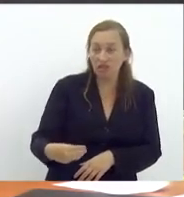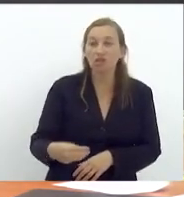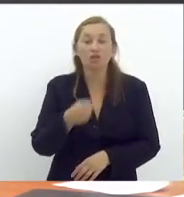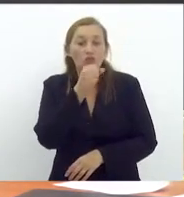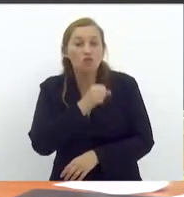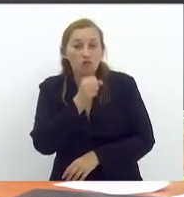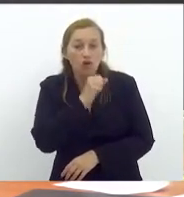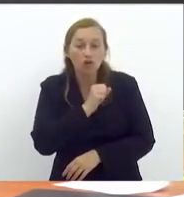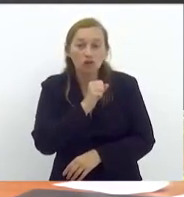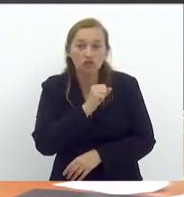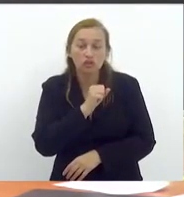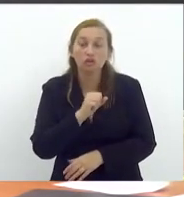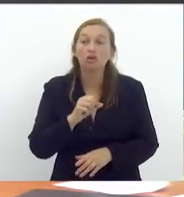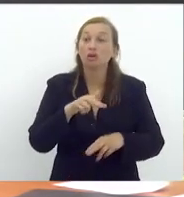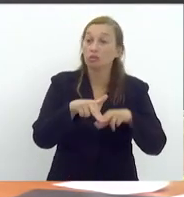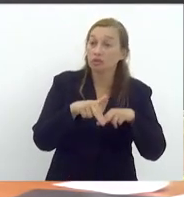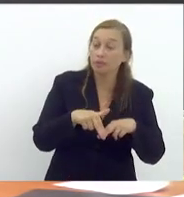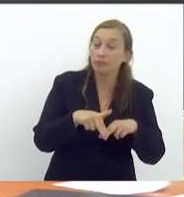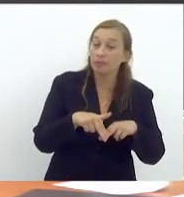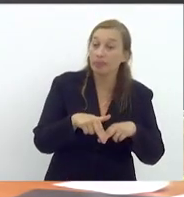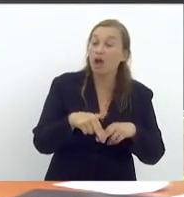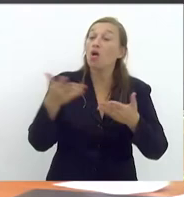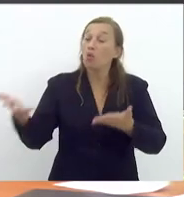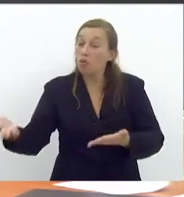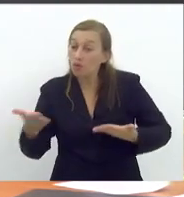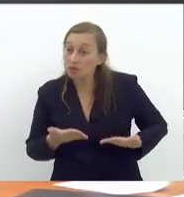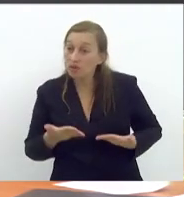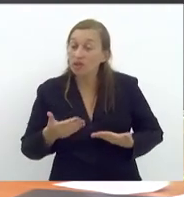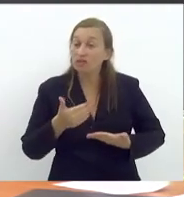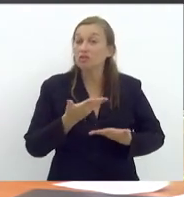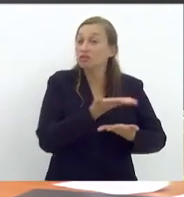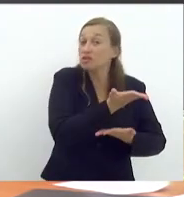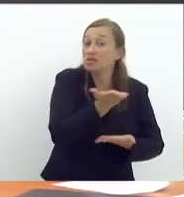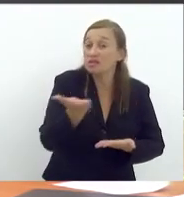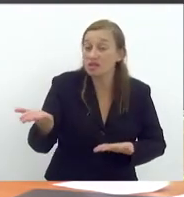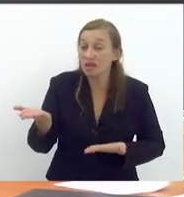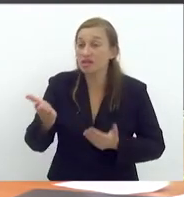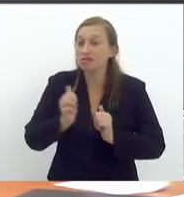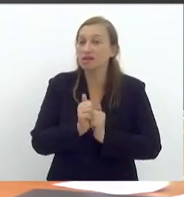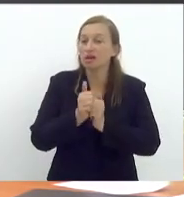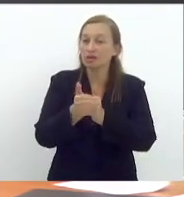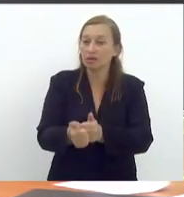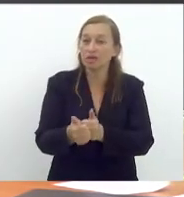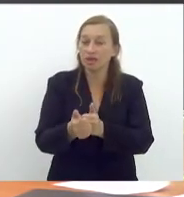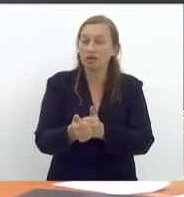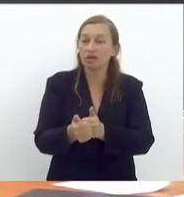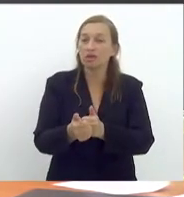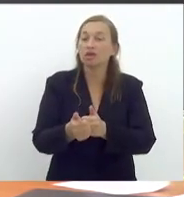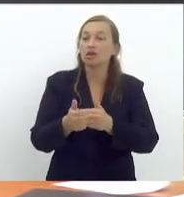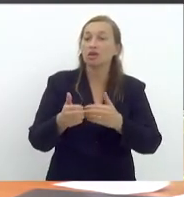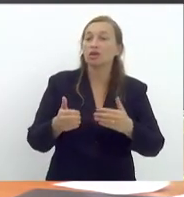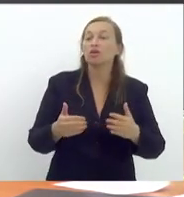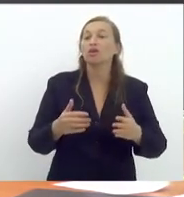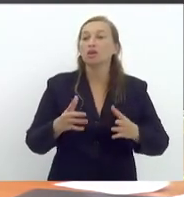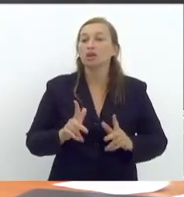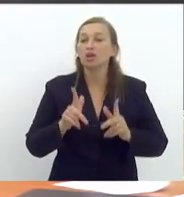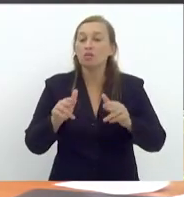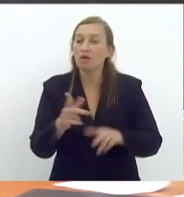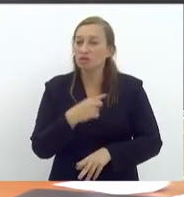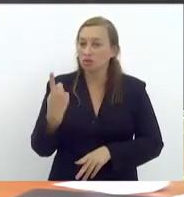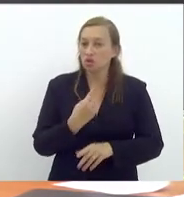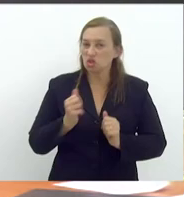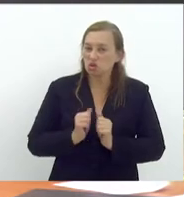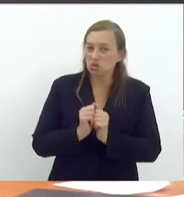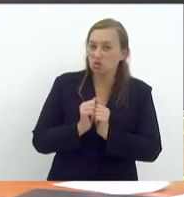avós portanto convidamos os senhores e a senhoras a caminhar por onde caminhamos não com os nossos